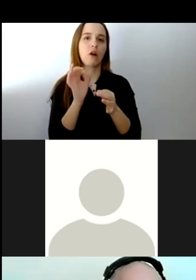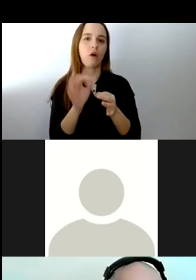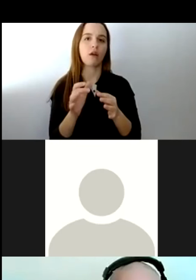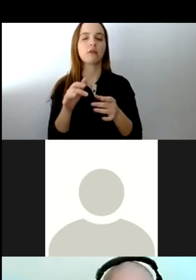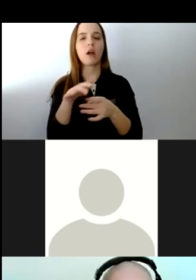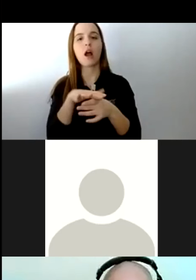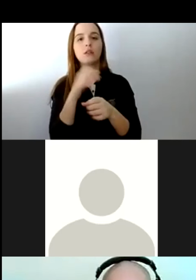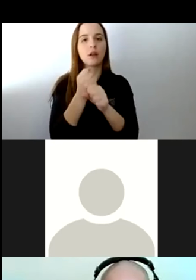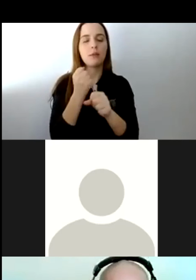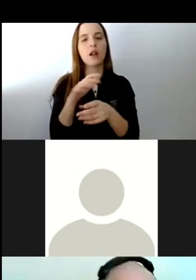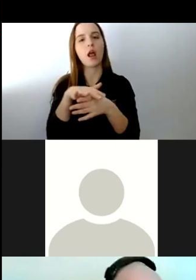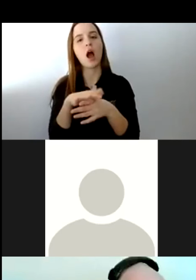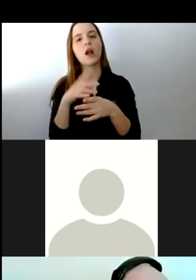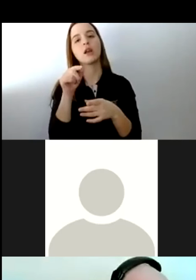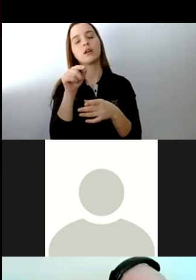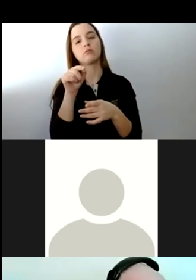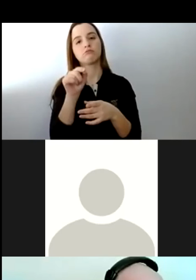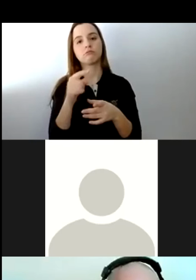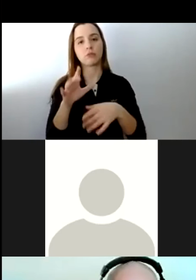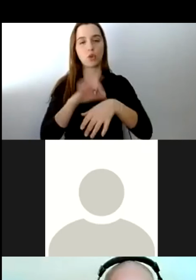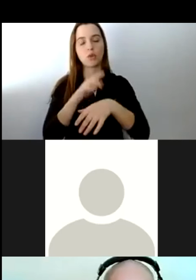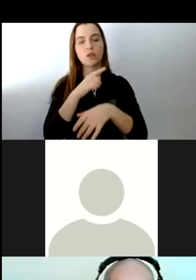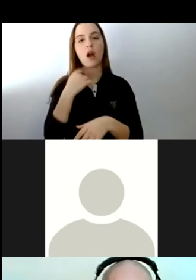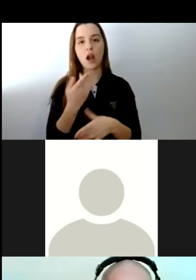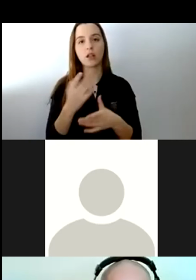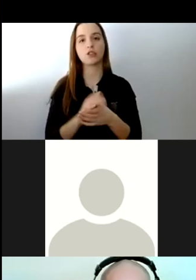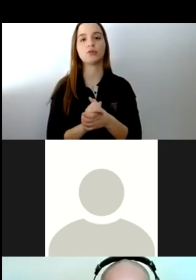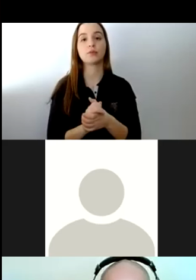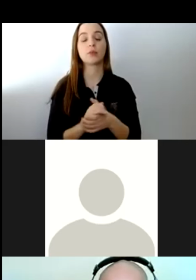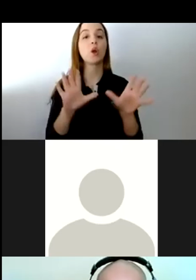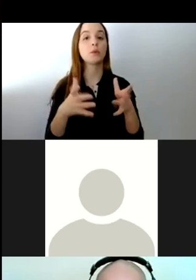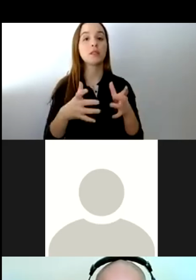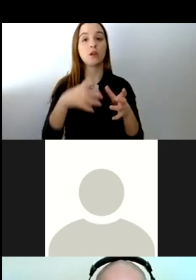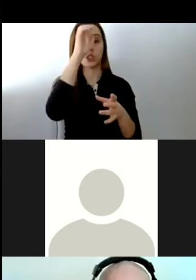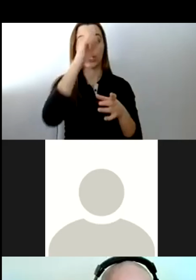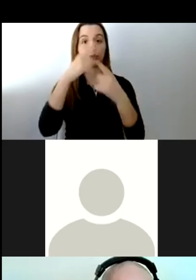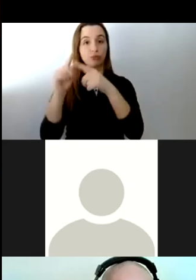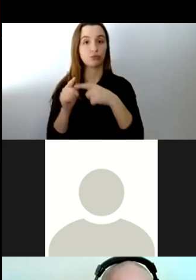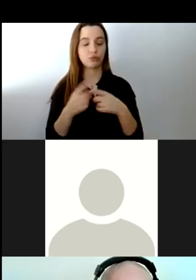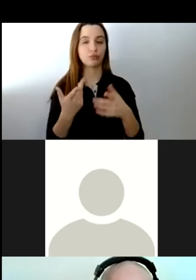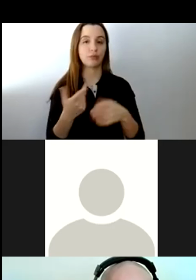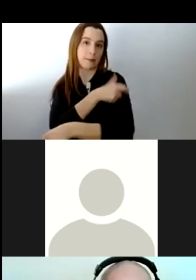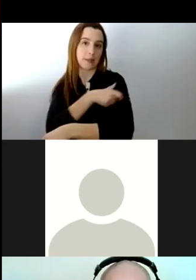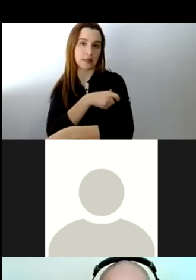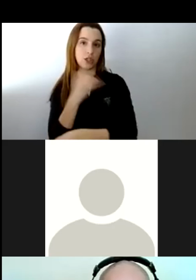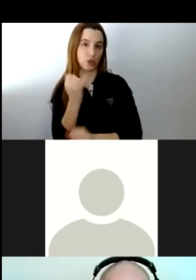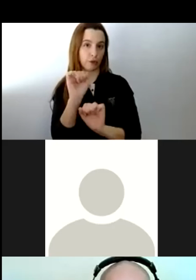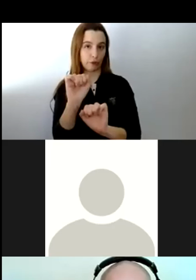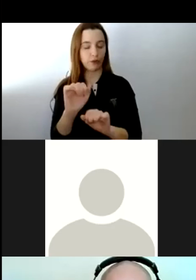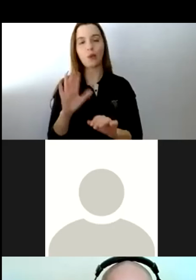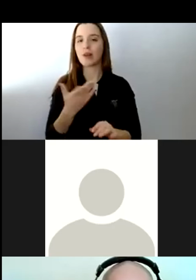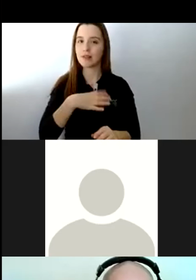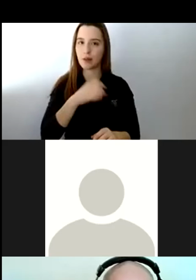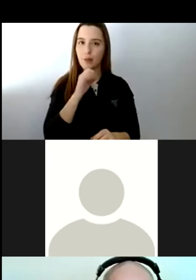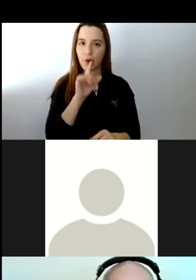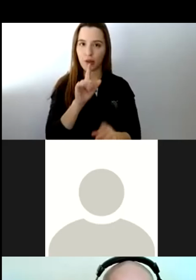âmbito da Comissão Interministerial em representação da sua instituição. Por favor, quando quiser.